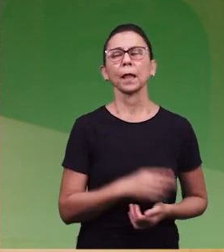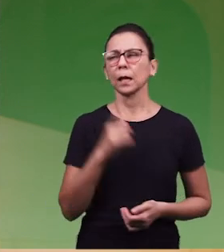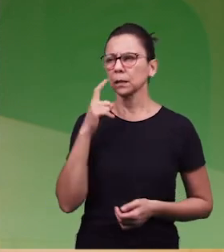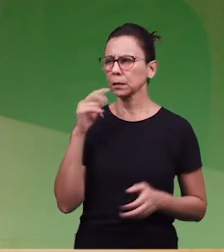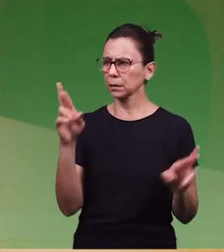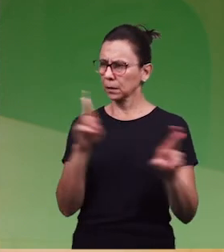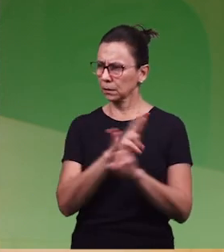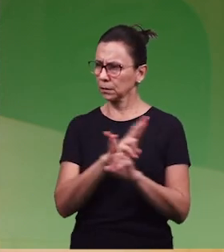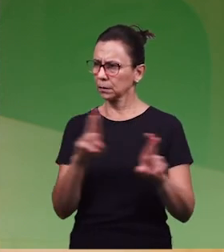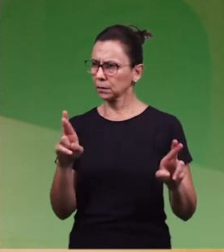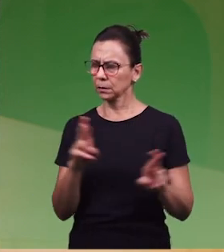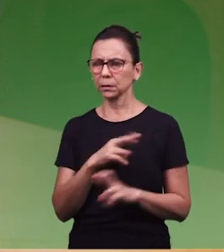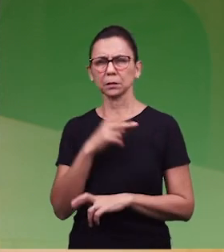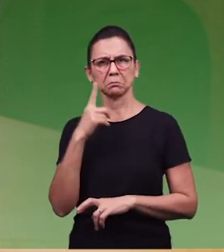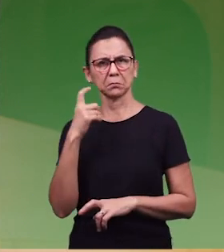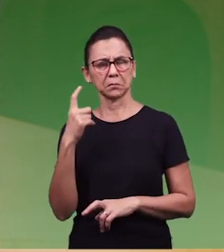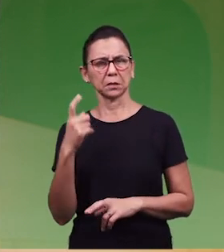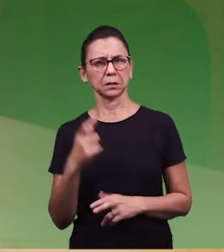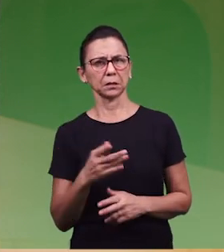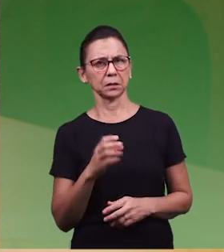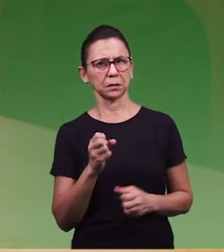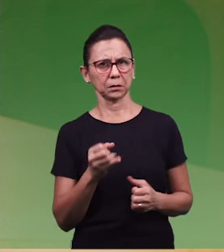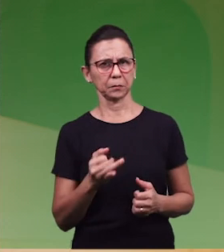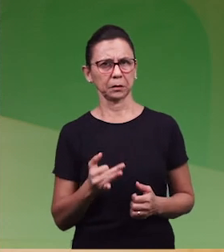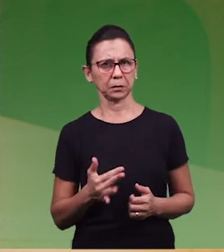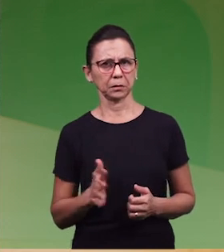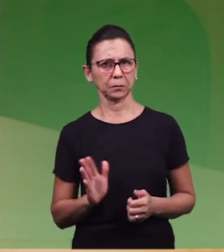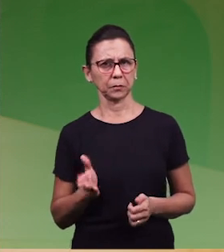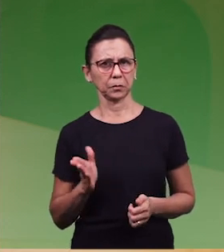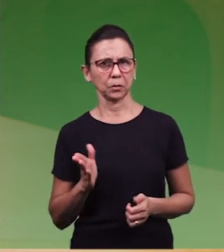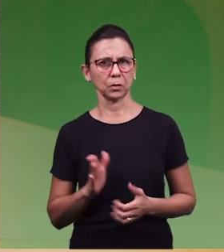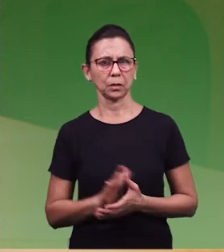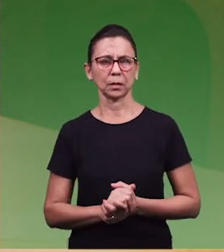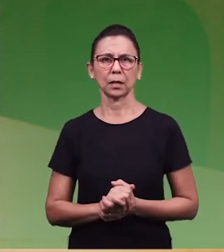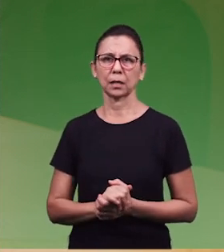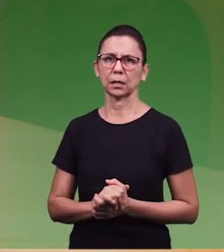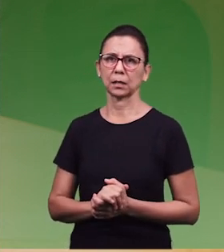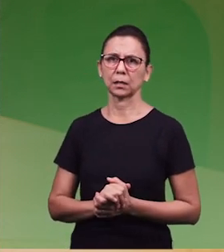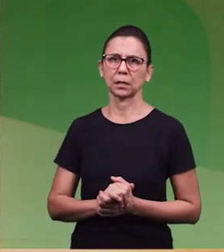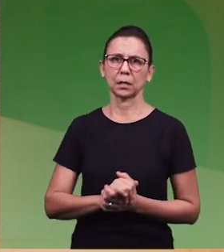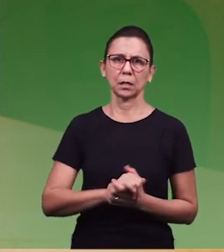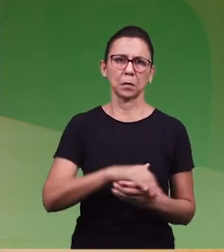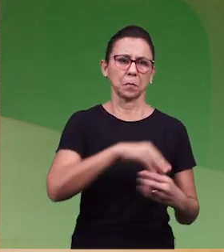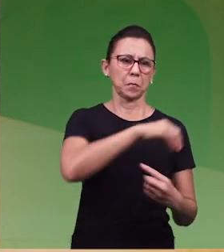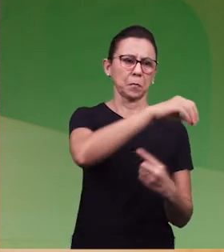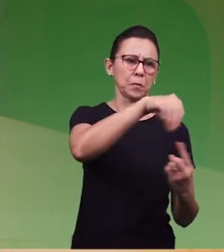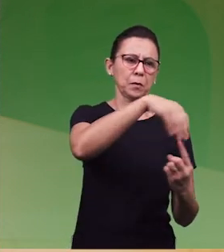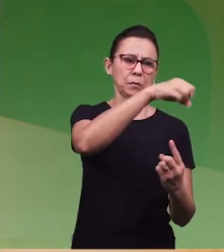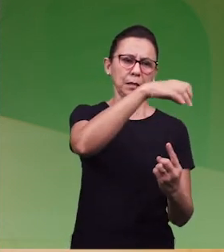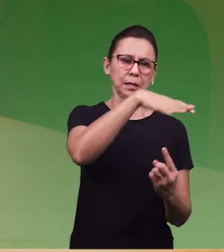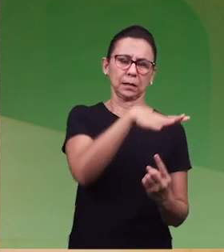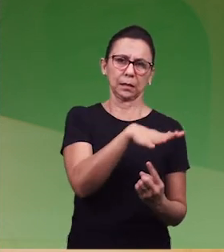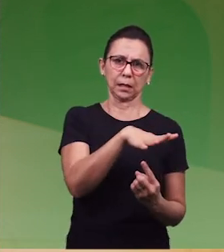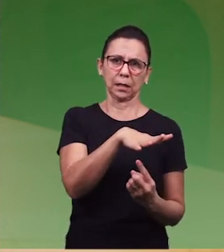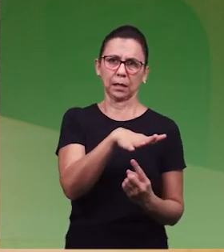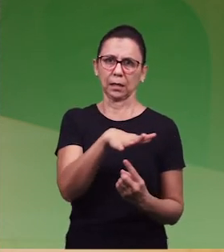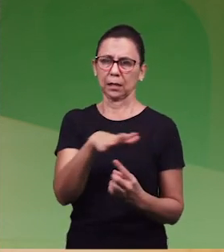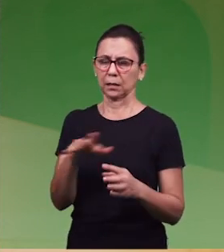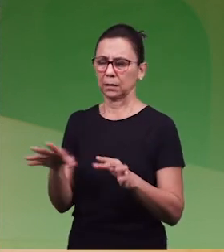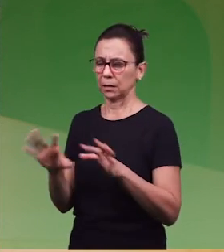isso, entre os recursos da graça e o corpo, a comunhão no corpo.